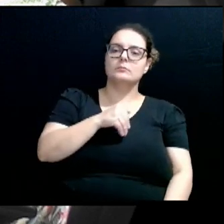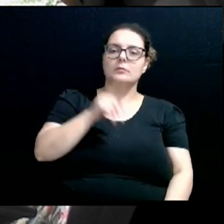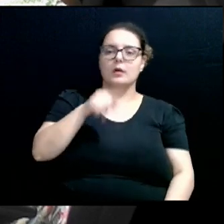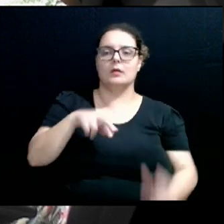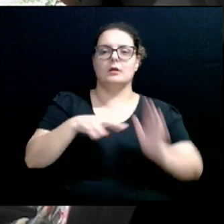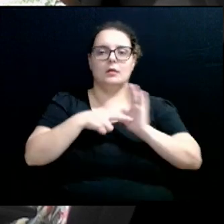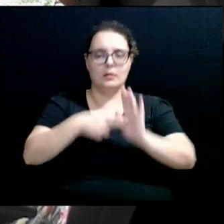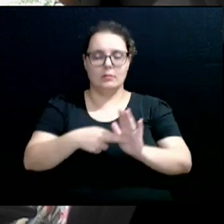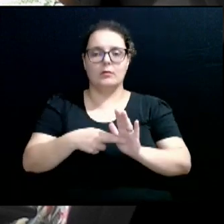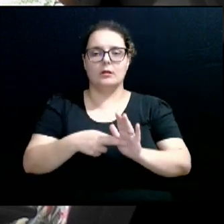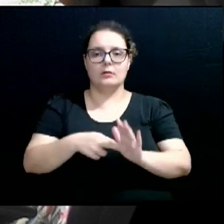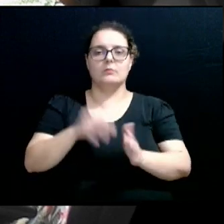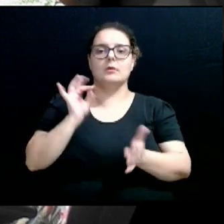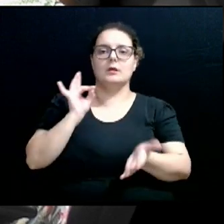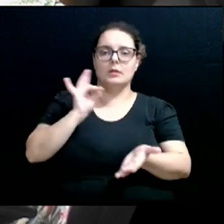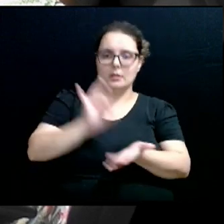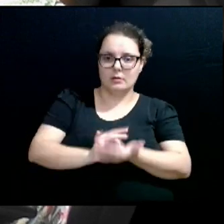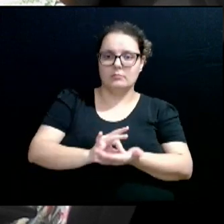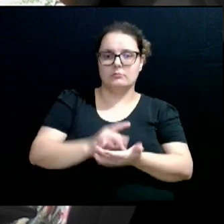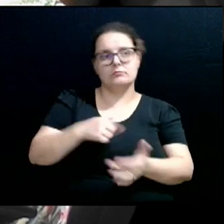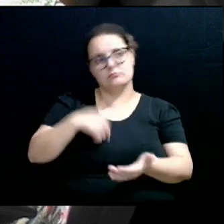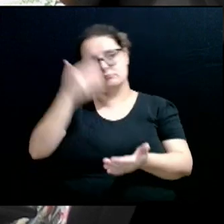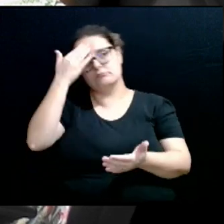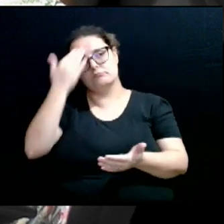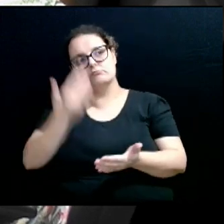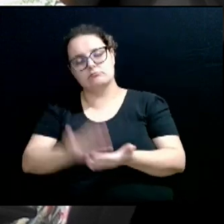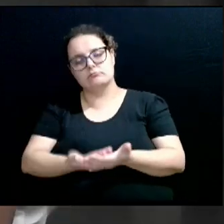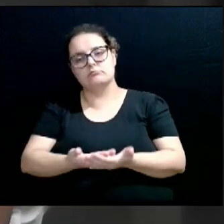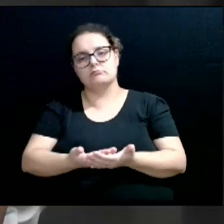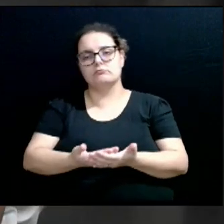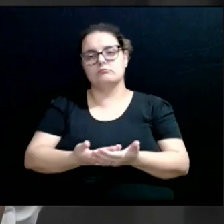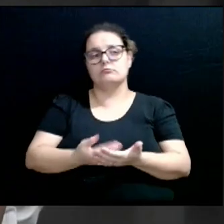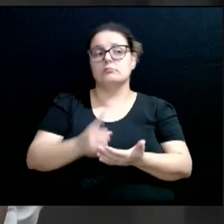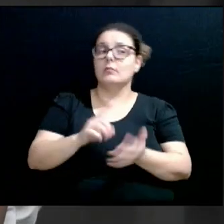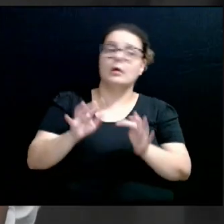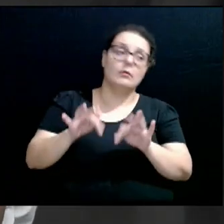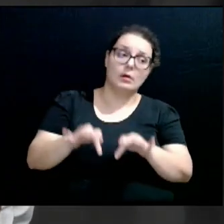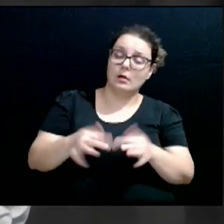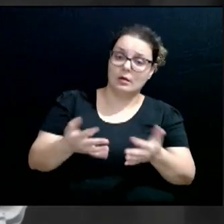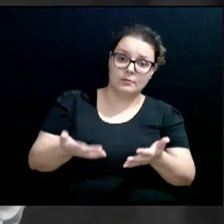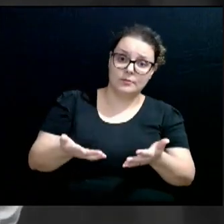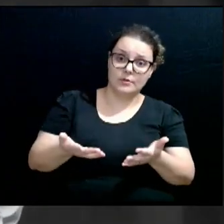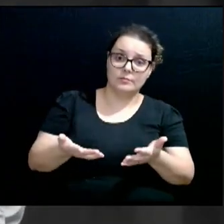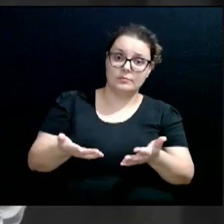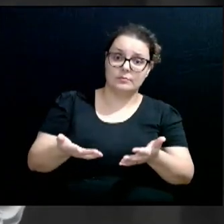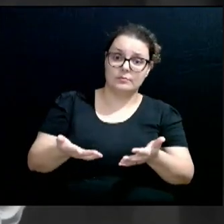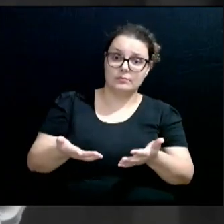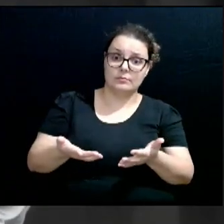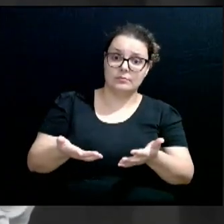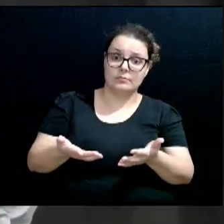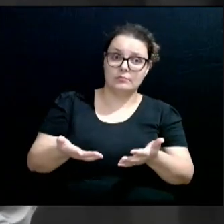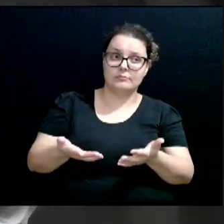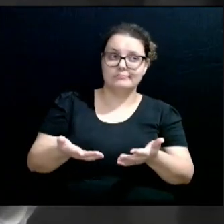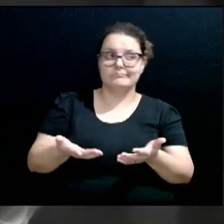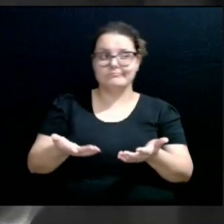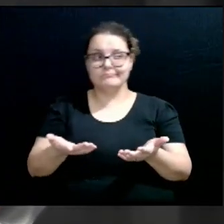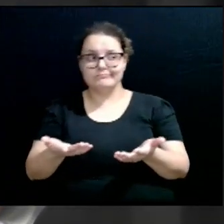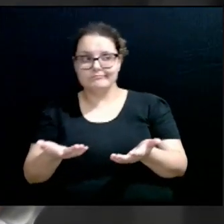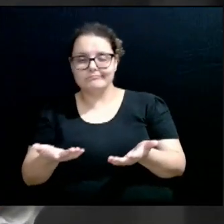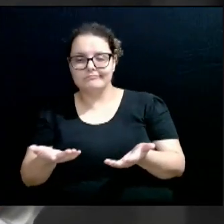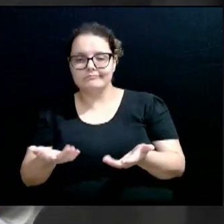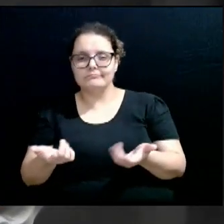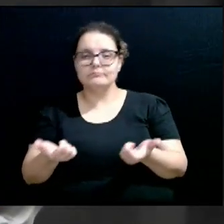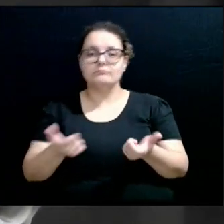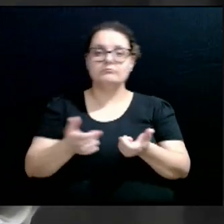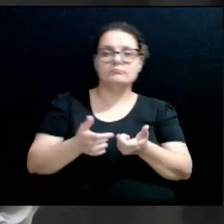realmente... Eu acredito que não acabe, mas que seja, sabe, menos visível, menos